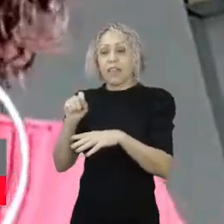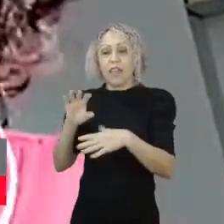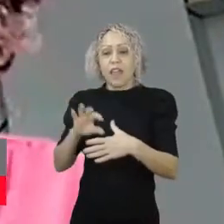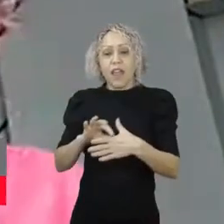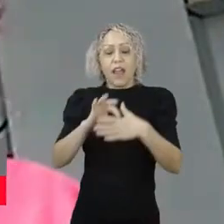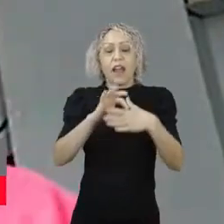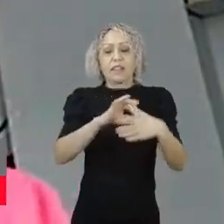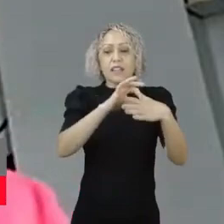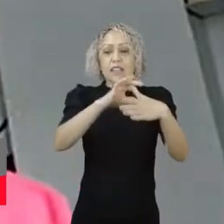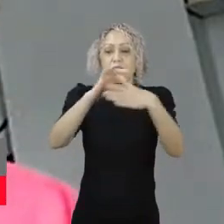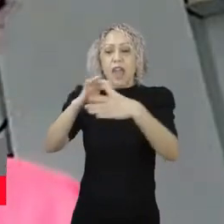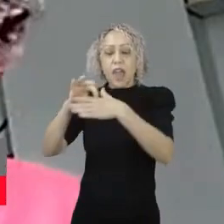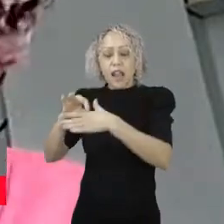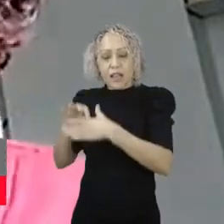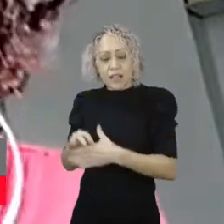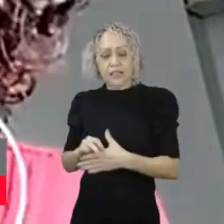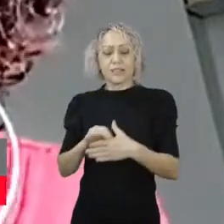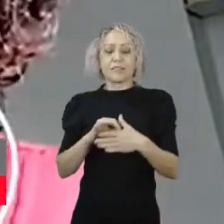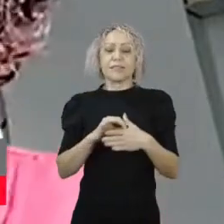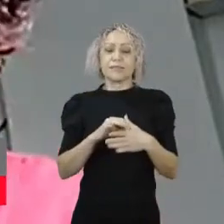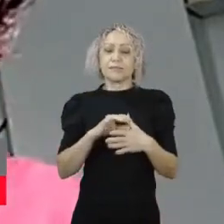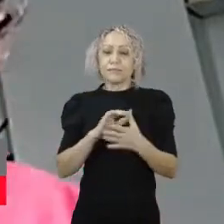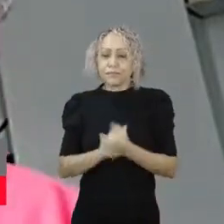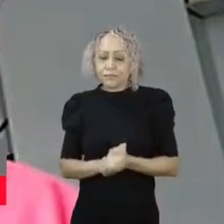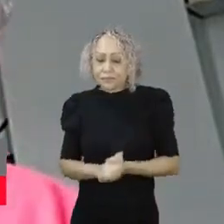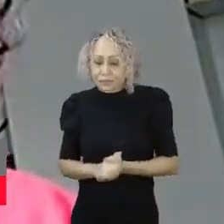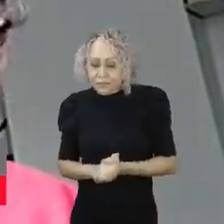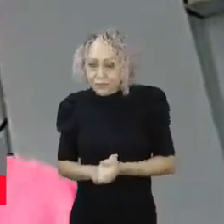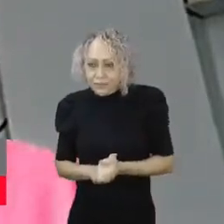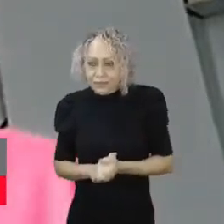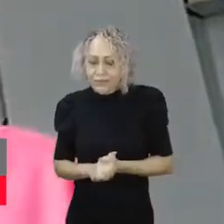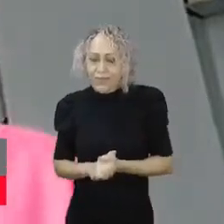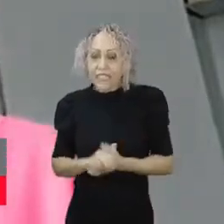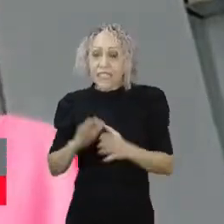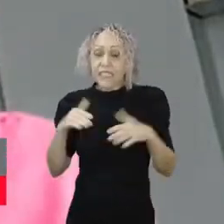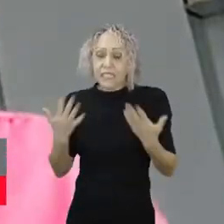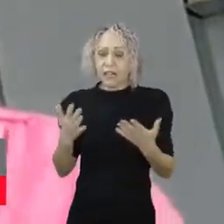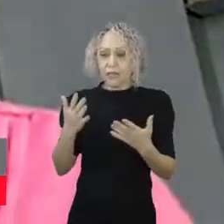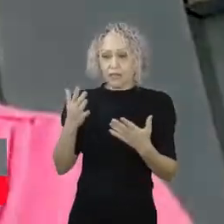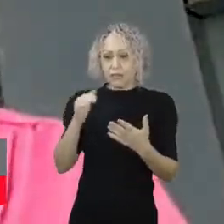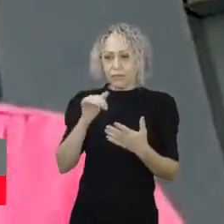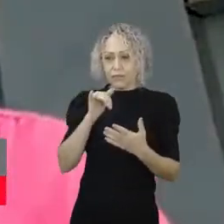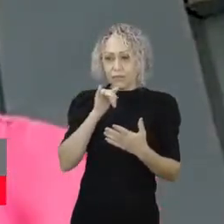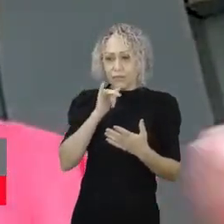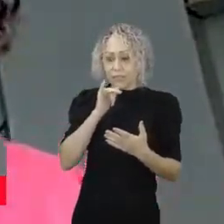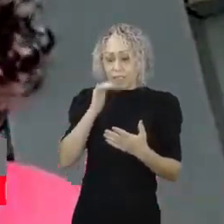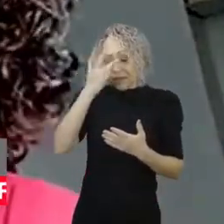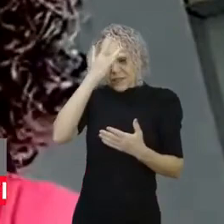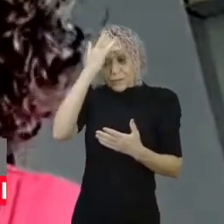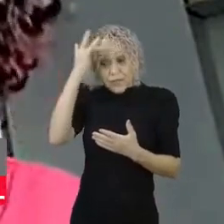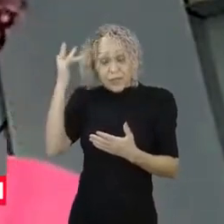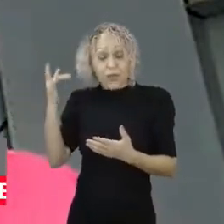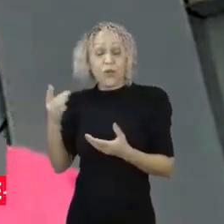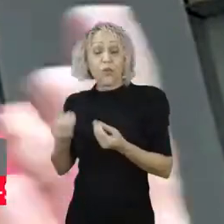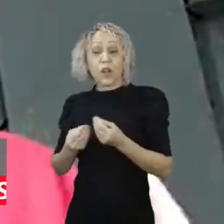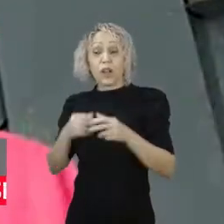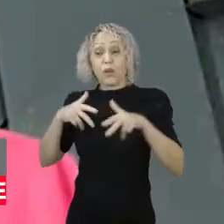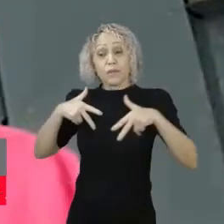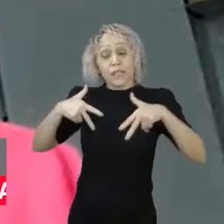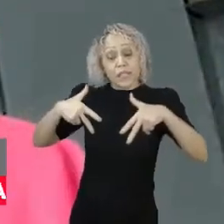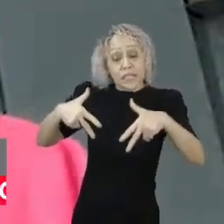assista e participe dessa nossa plenária de forma coletiva. Tem que ir no nosso site, nosso